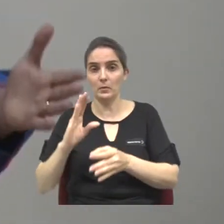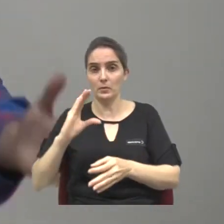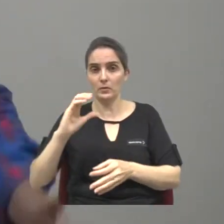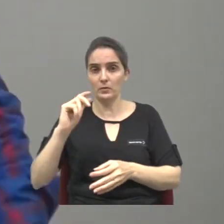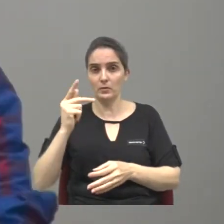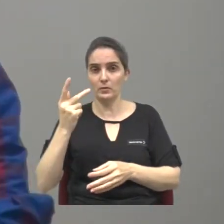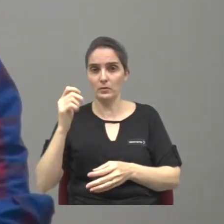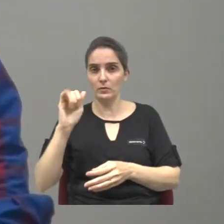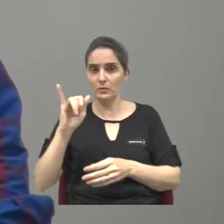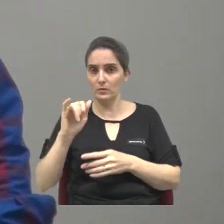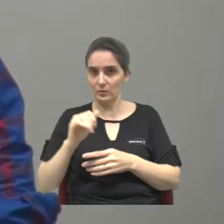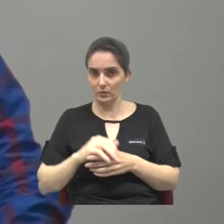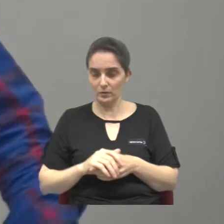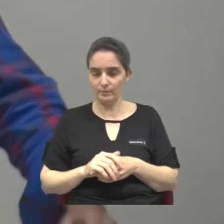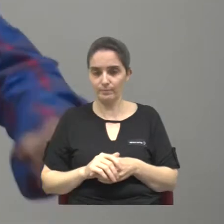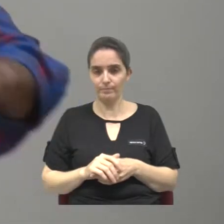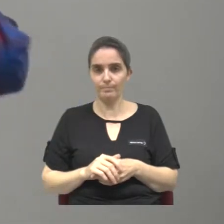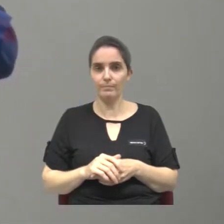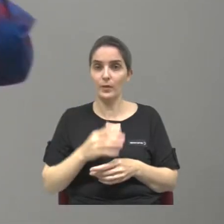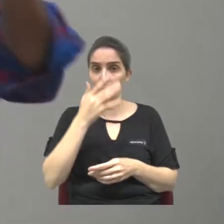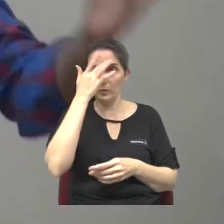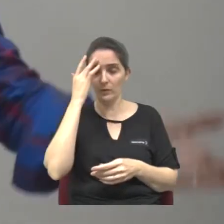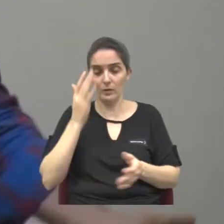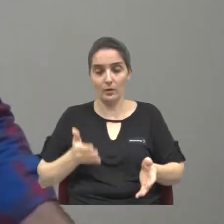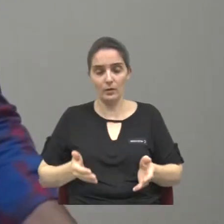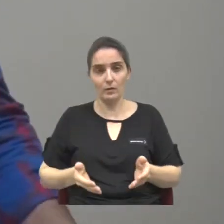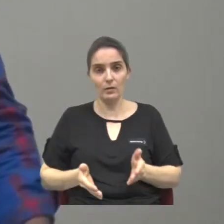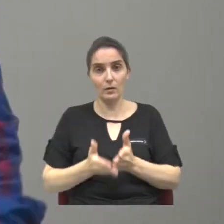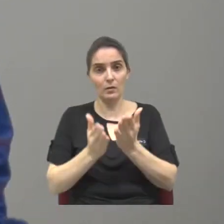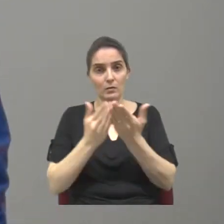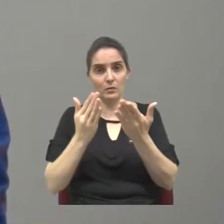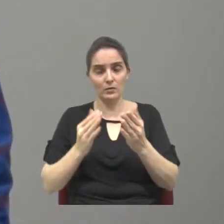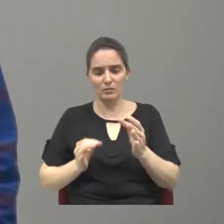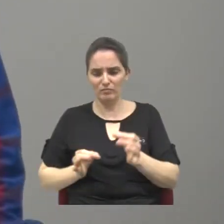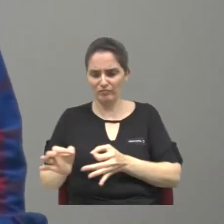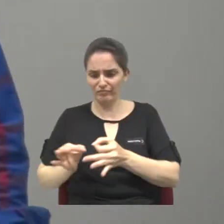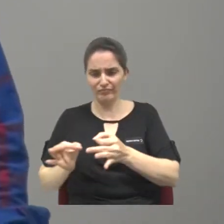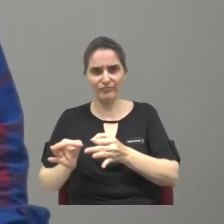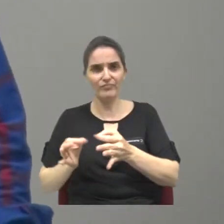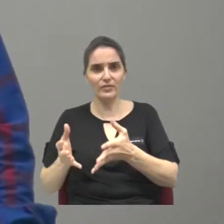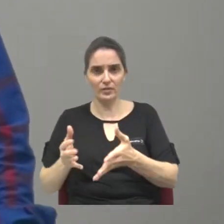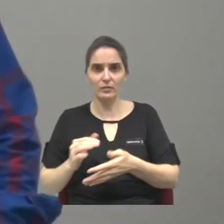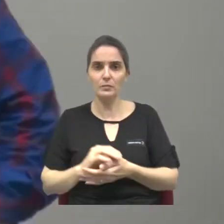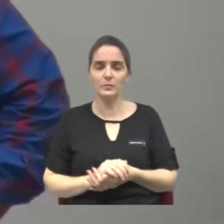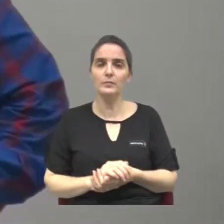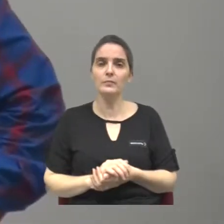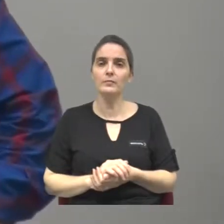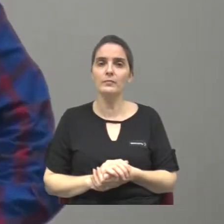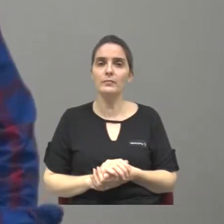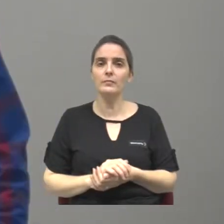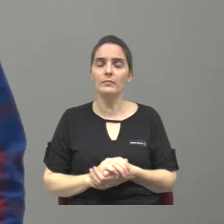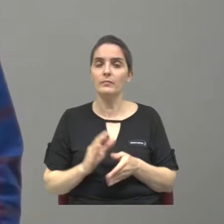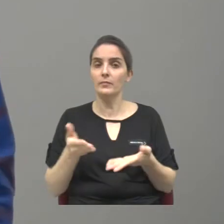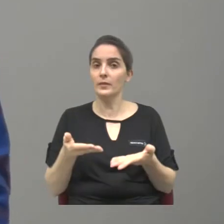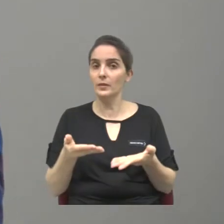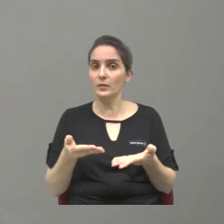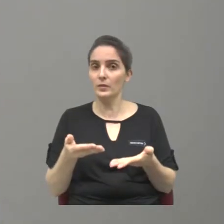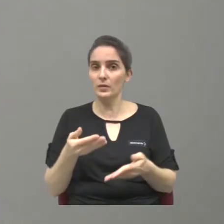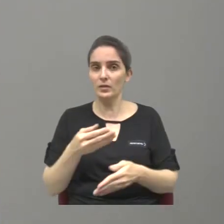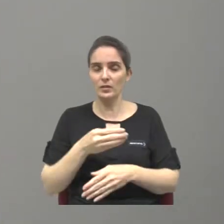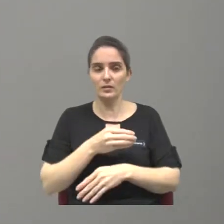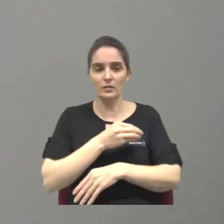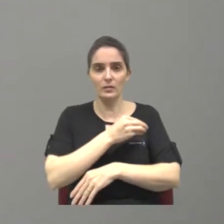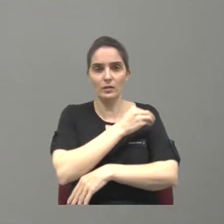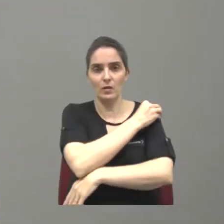pouco dinheiro no bolso, obviamente que faz um coquetel molotov para tomar. E aí que coloca o álcool de cozinha. Mas essa coisa de